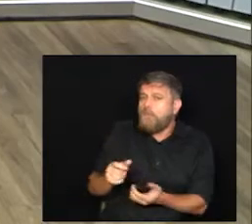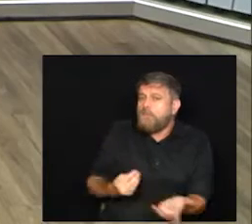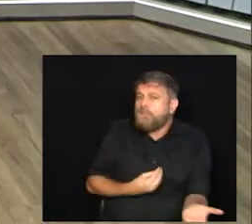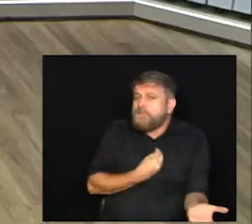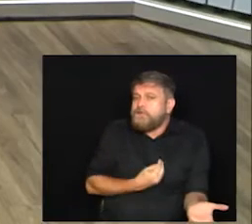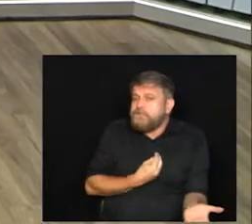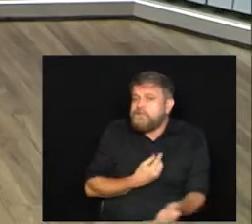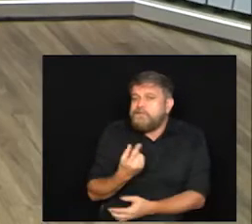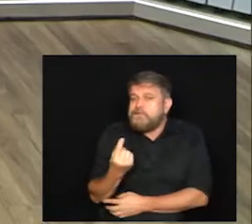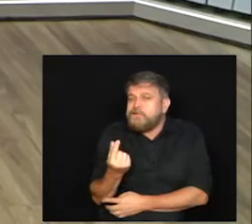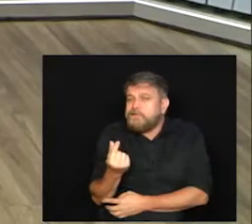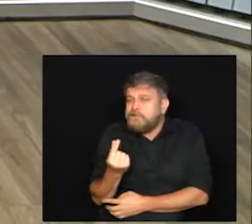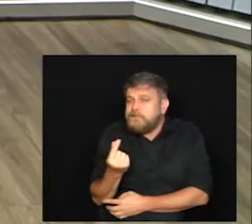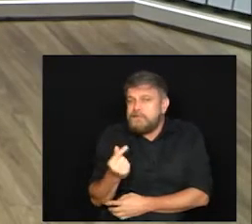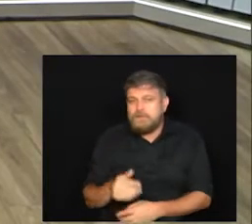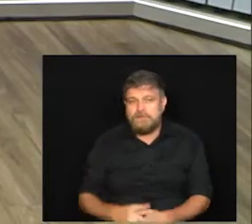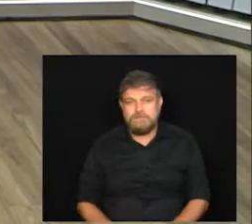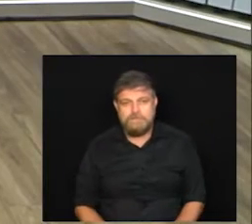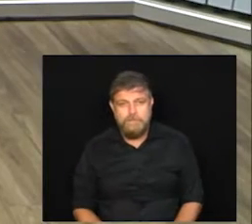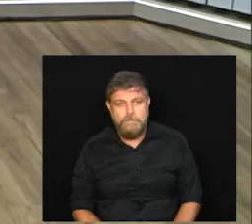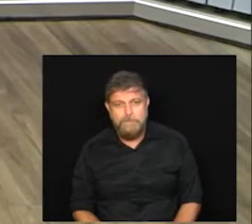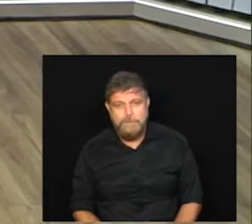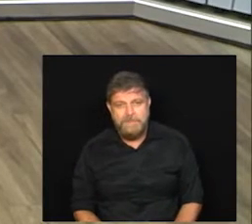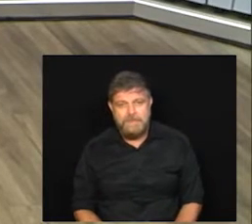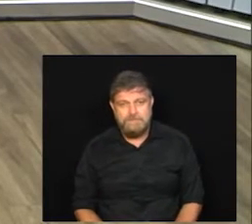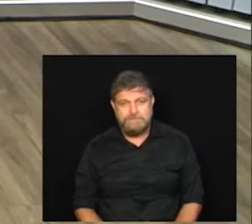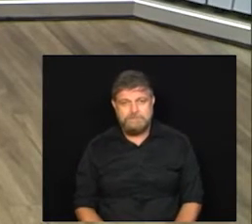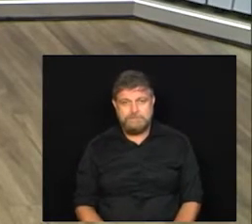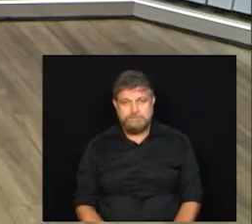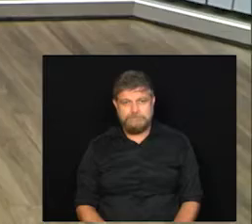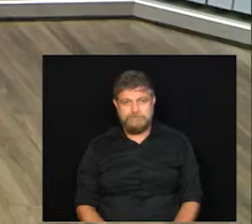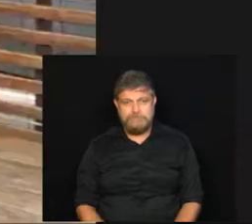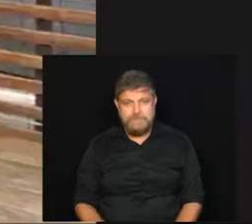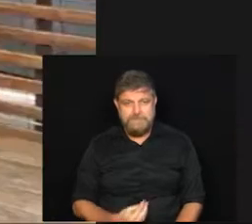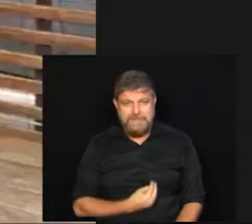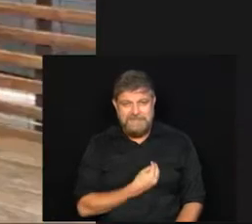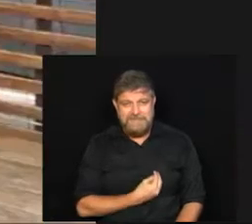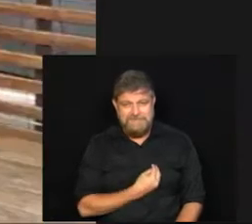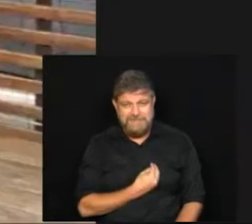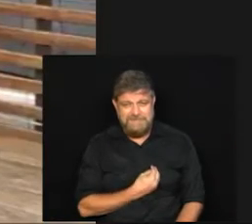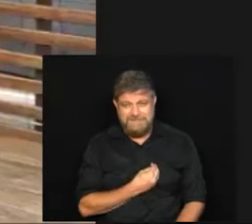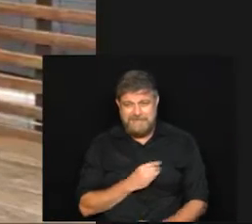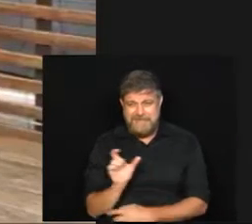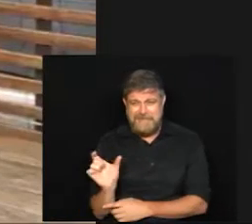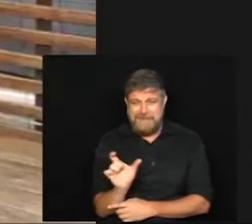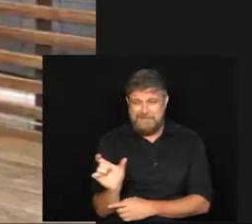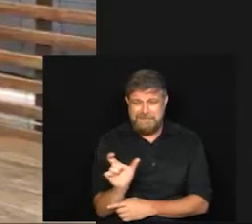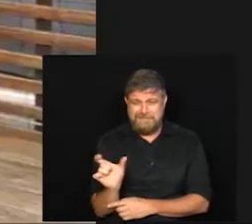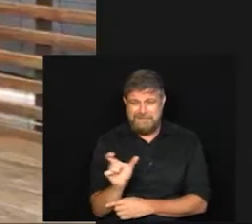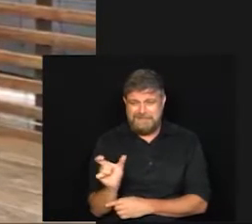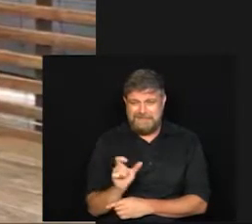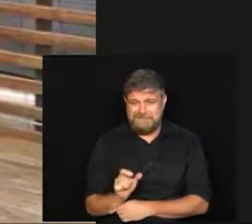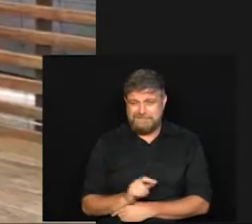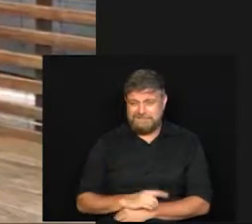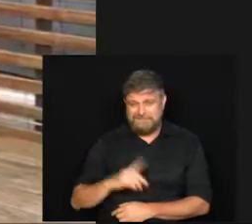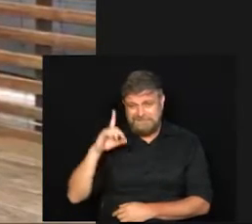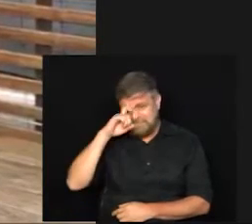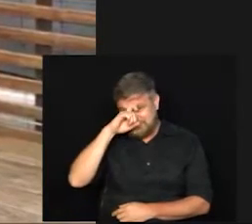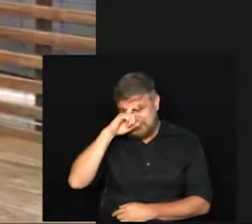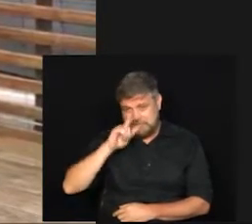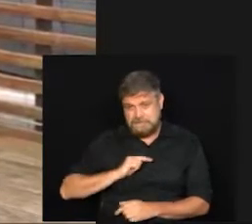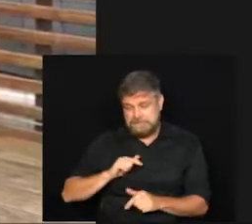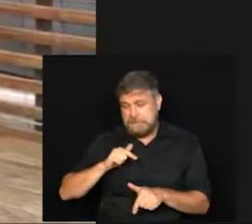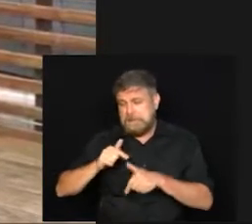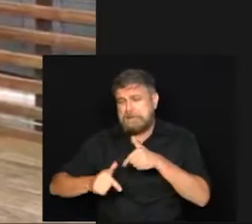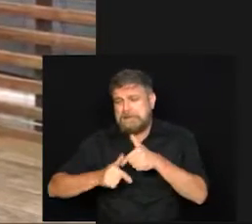sobreviver dessa modalidade, Vinícius? Sim, cara, sobreviver eu já falo que é uma palavra um pouco forte, porque as pessoas que sobrevivem do